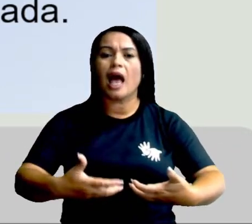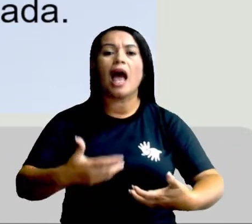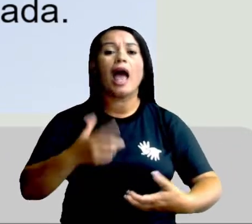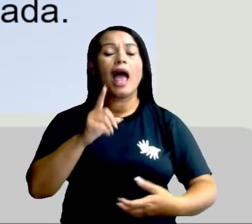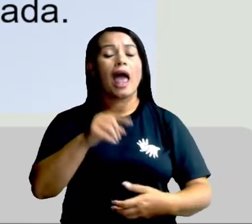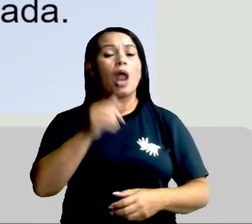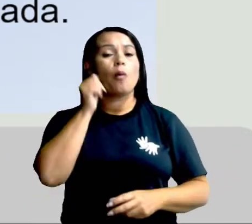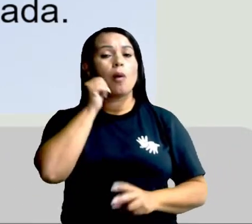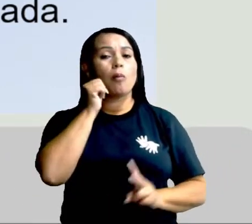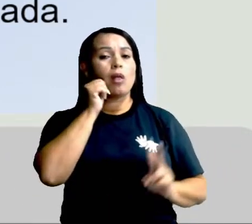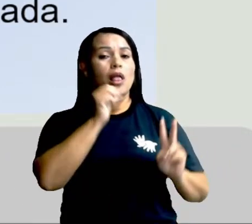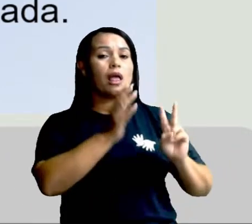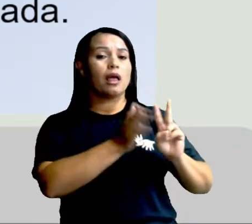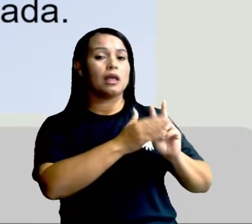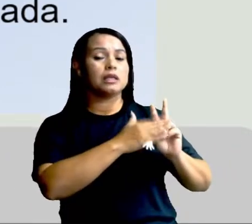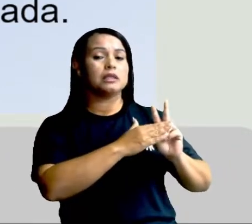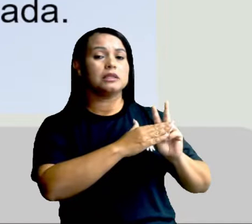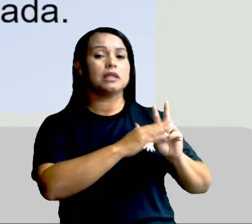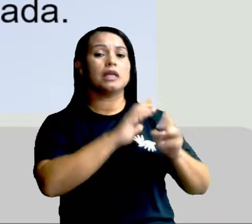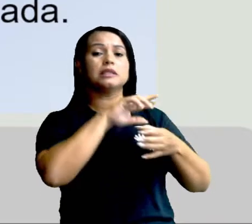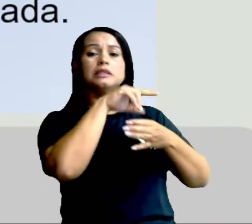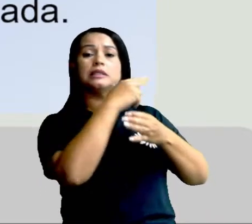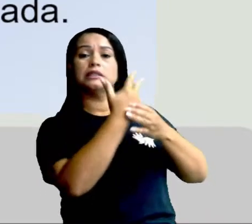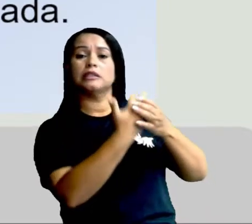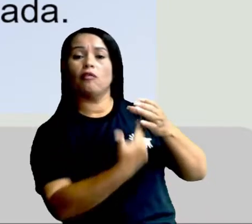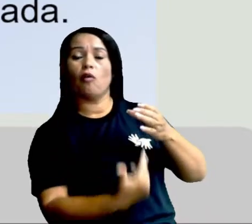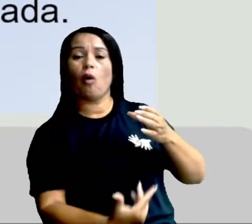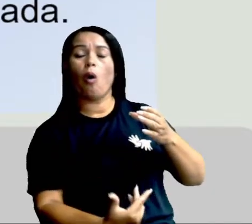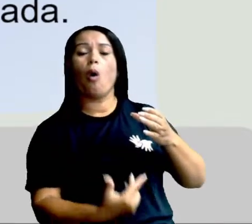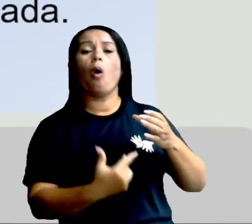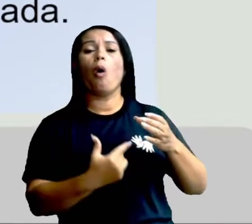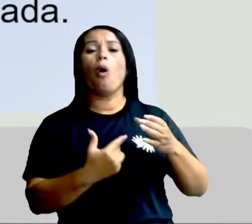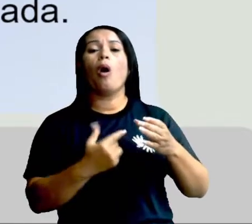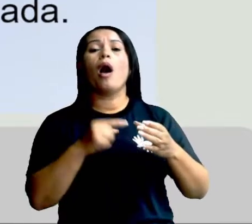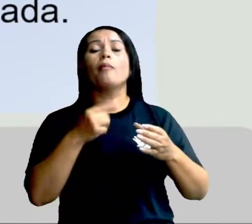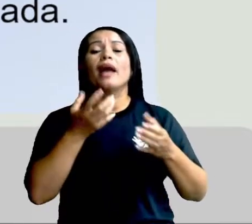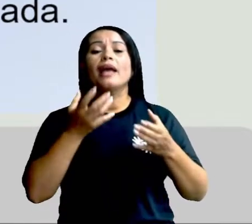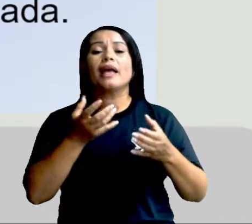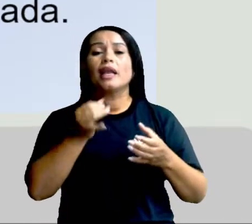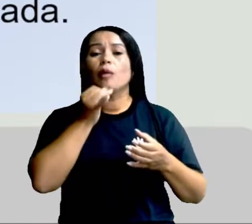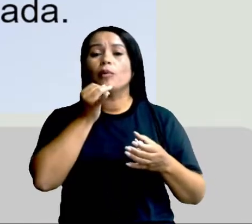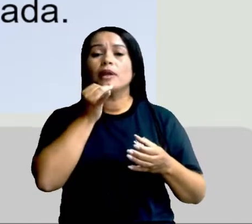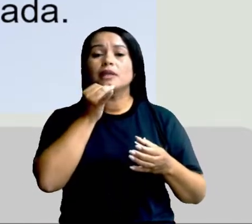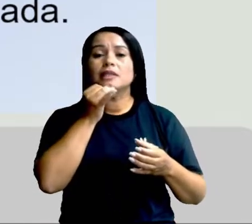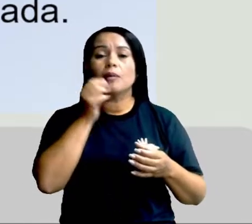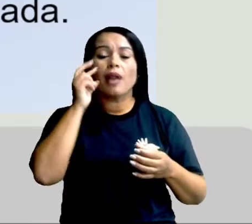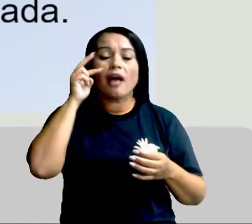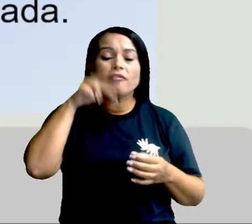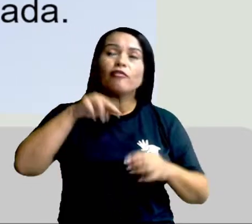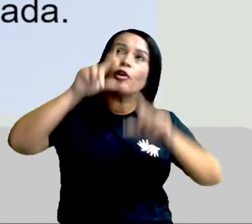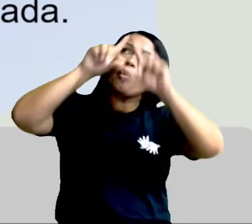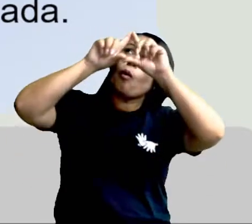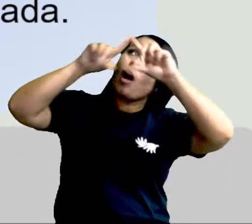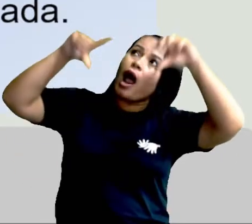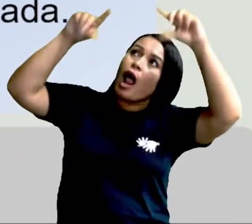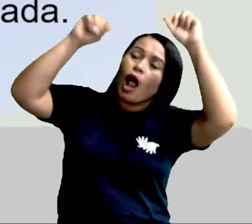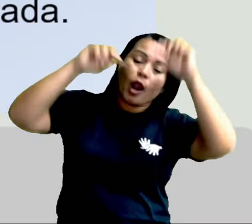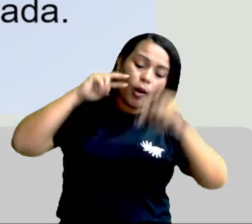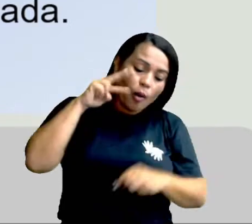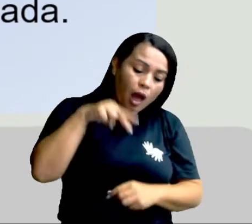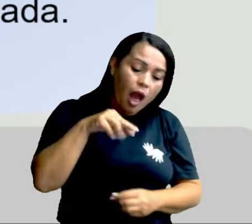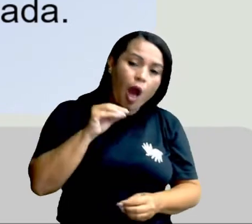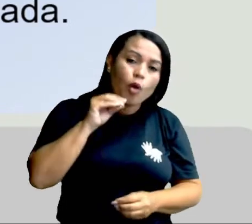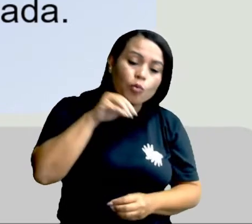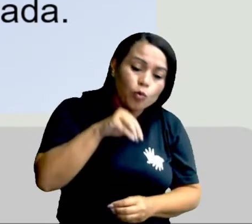originalmente, uma índia se afogou e após se inclinar no rio para tentar beijar o reflexo da lua, por quem ela